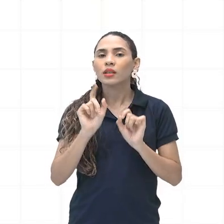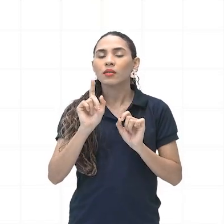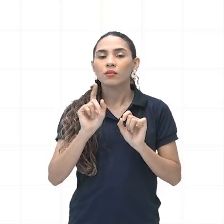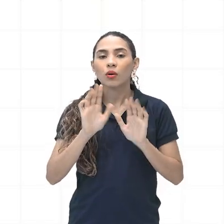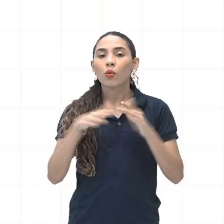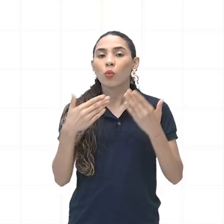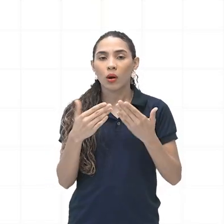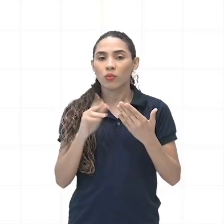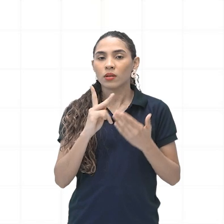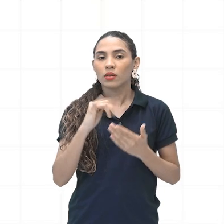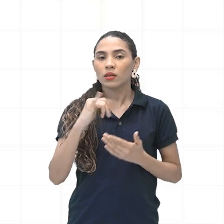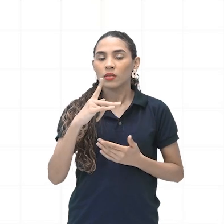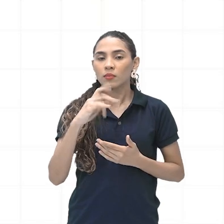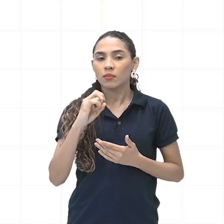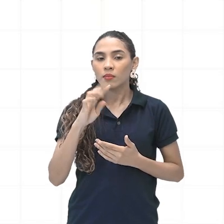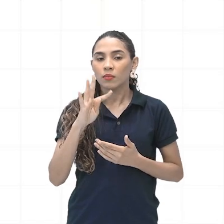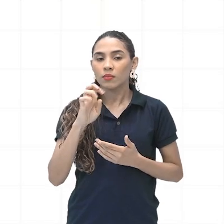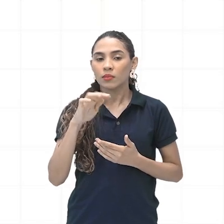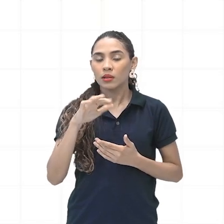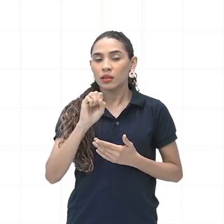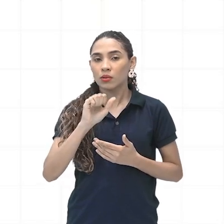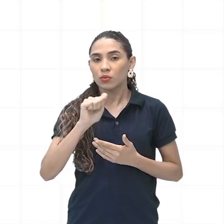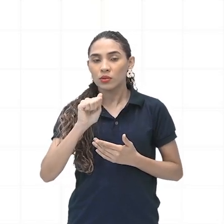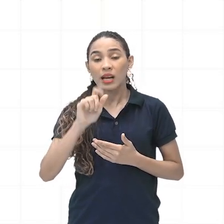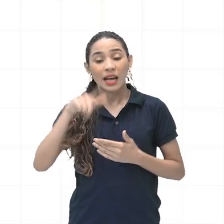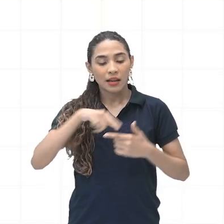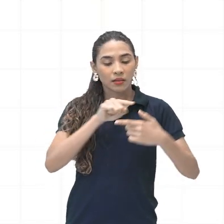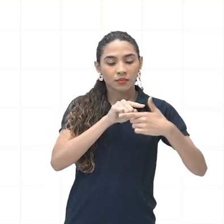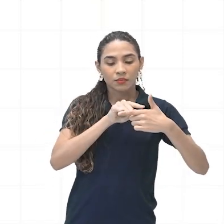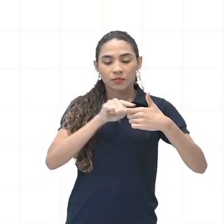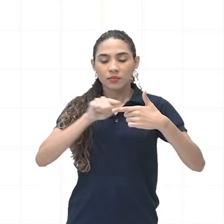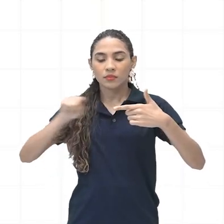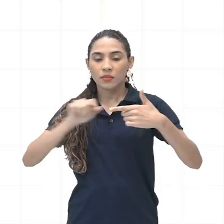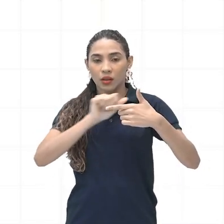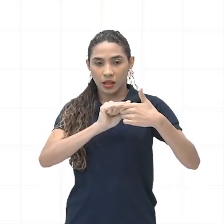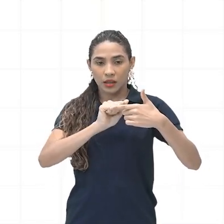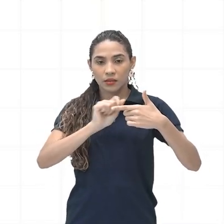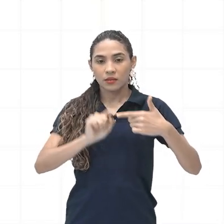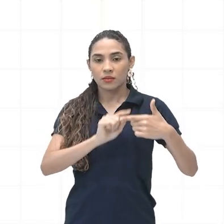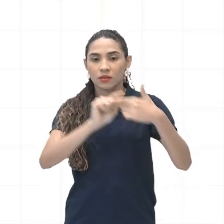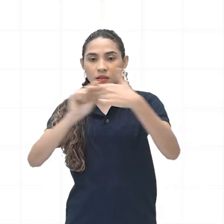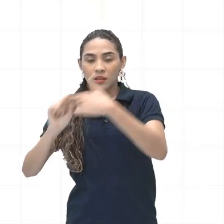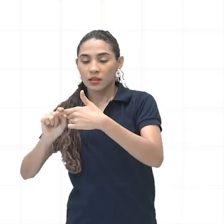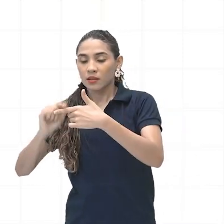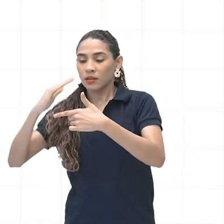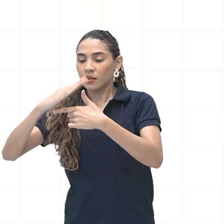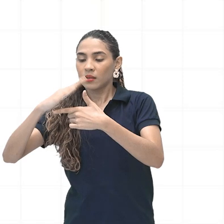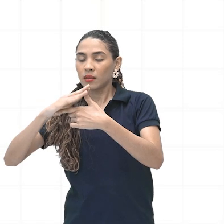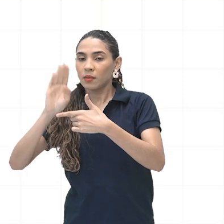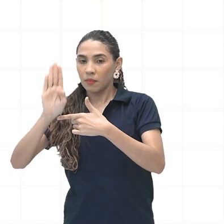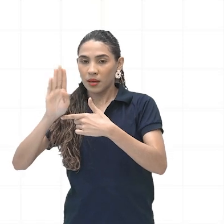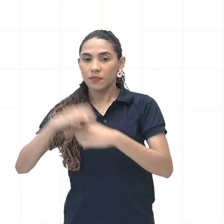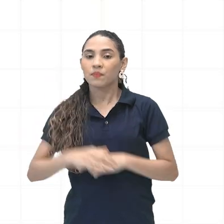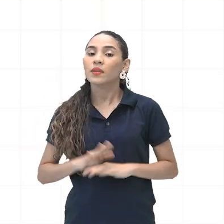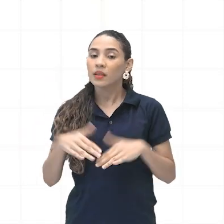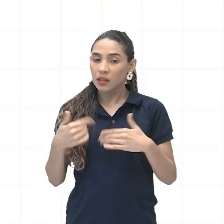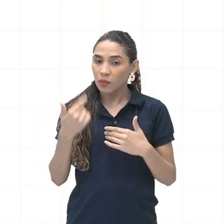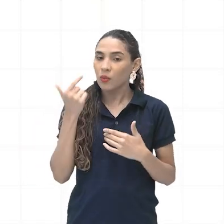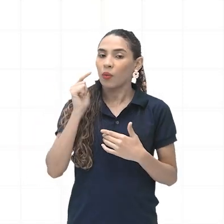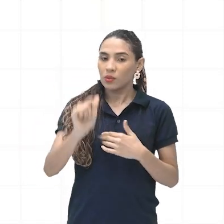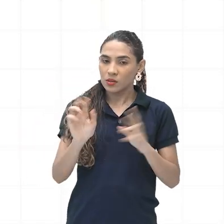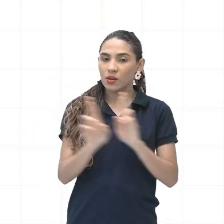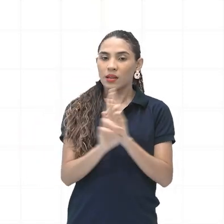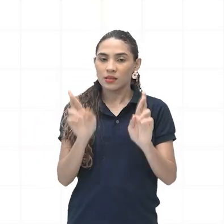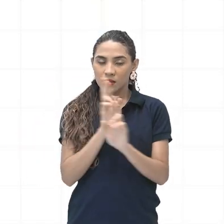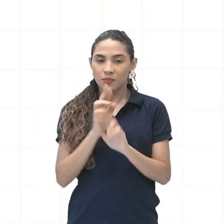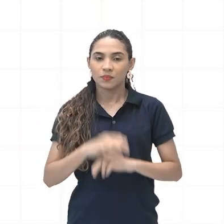triângulo grande? É o A. Quem é a hipotenusa no triângulo pequeno? É o Bzinho. Então, eu consigo estabelecer a seguinte